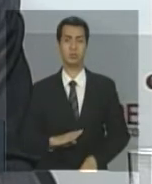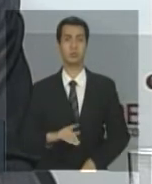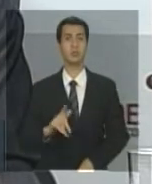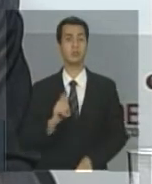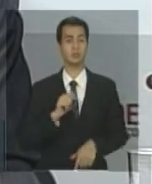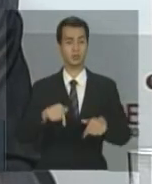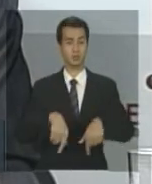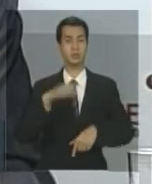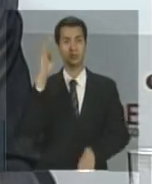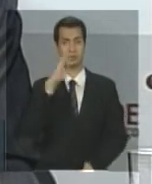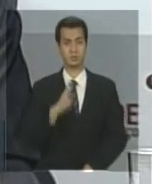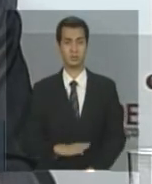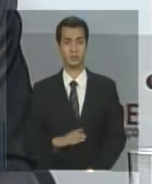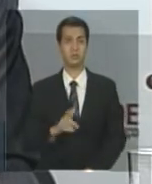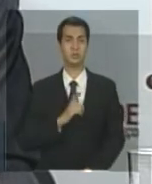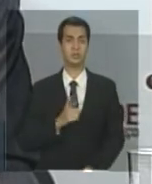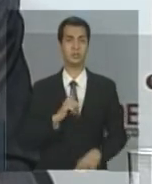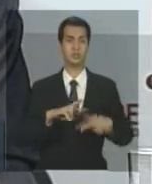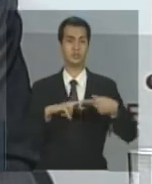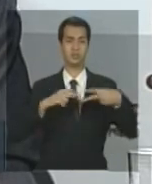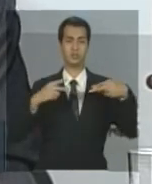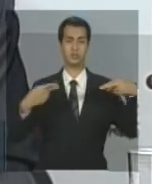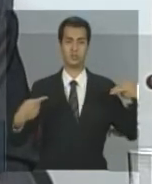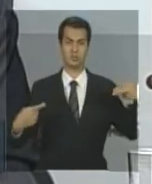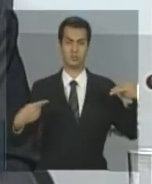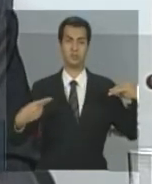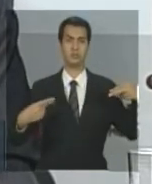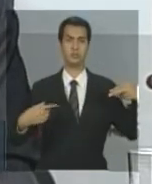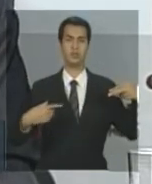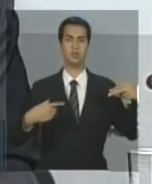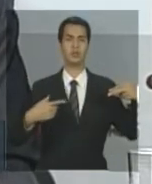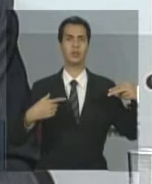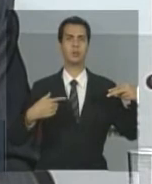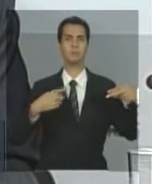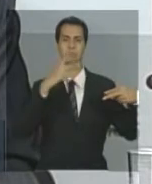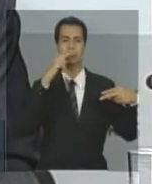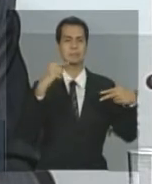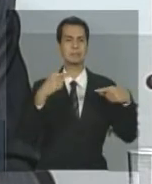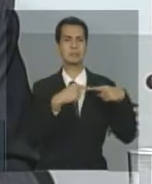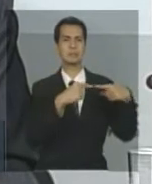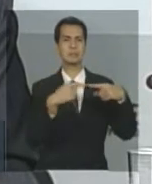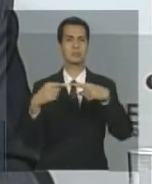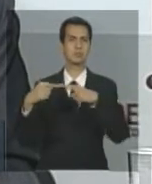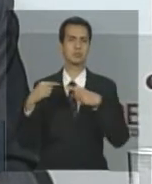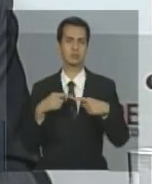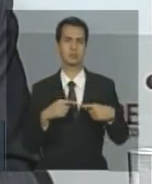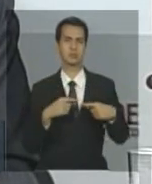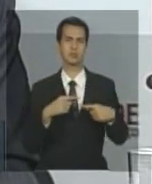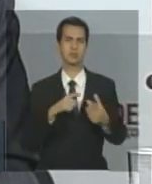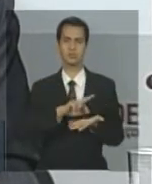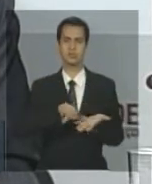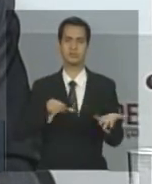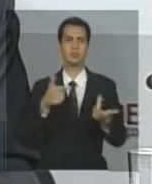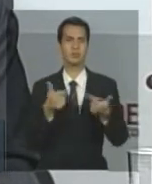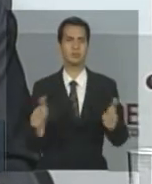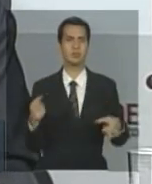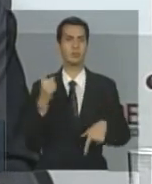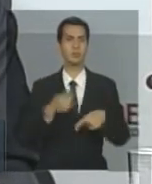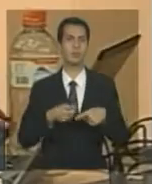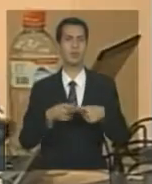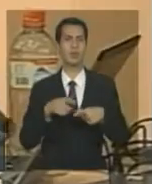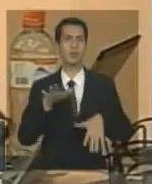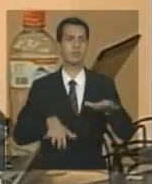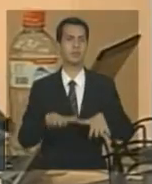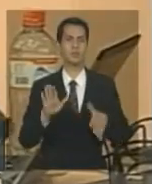baixa variabilidade genética comparado com outros países. Isso porque, às vezes, a nossa captação estava muito concentrada em alguns